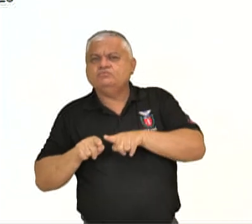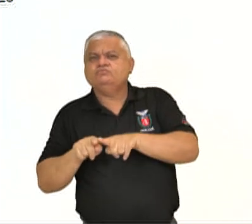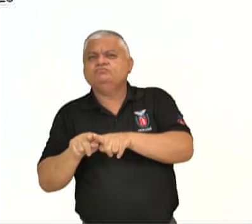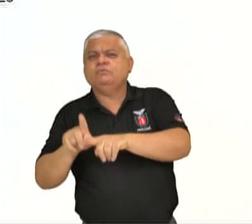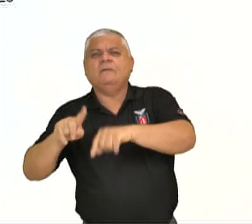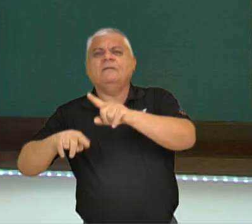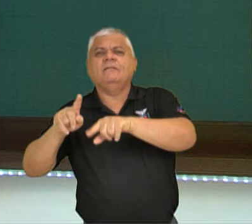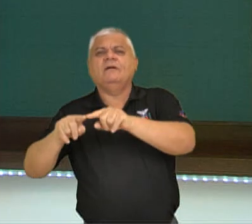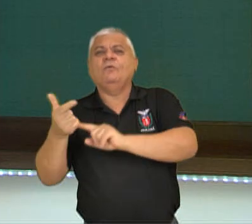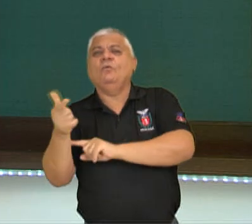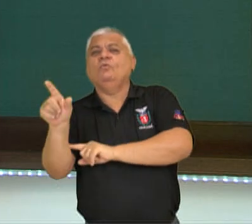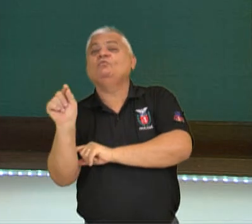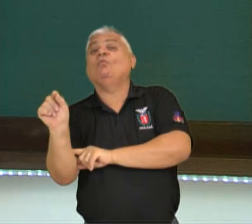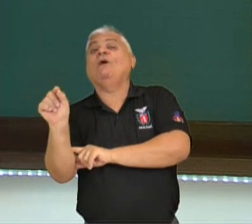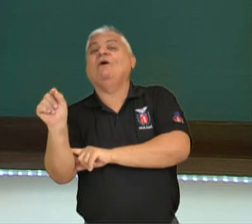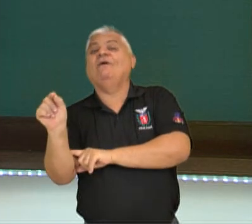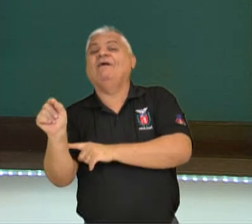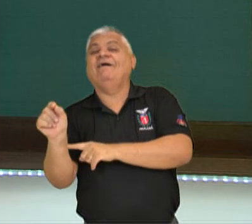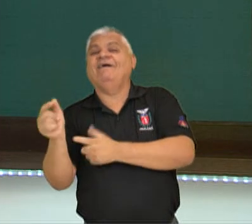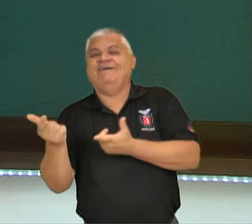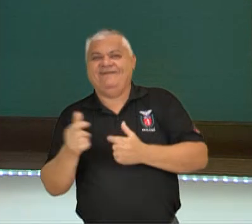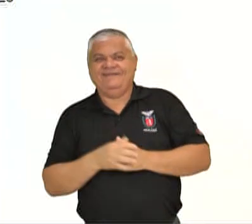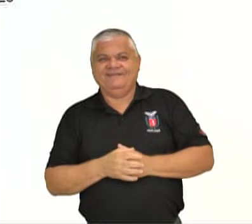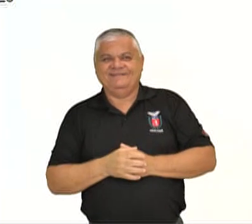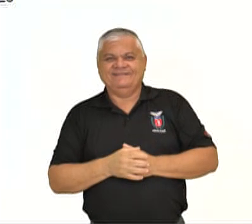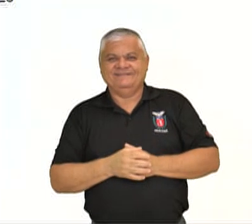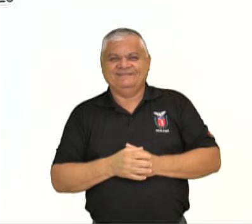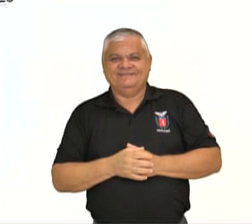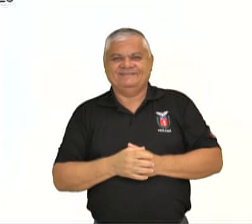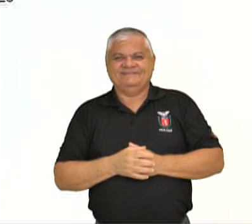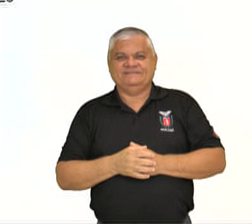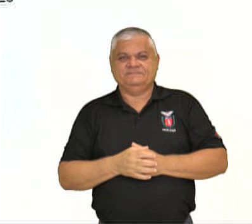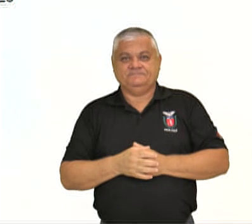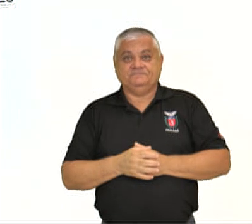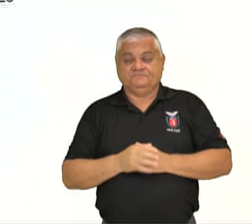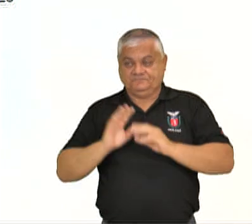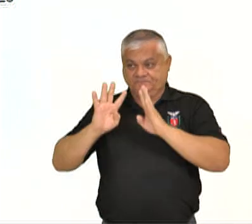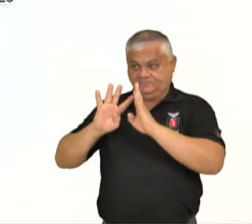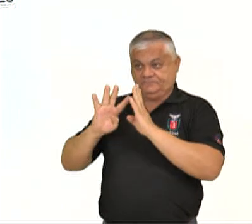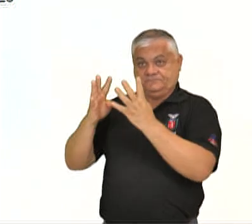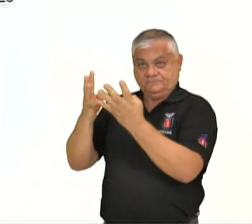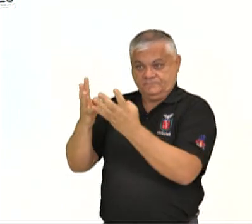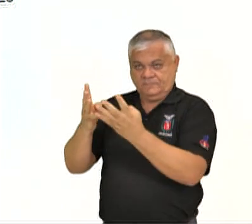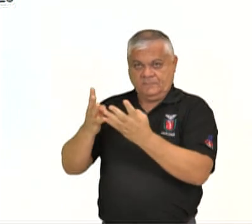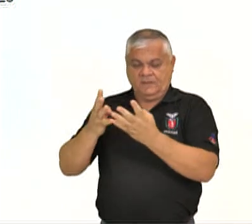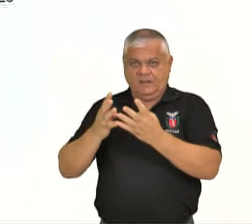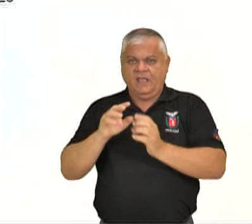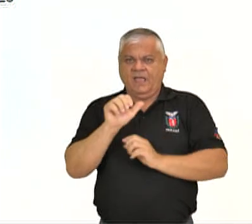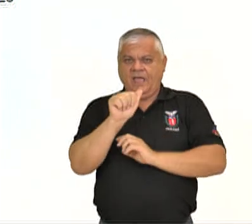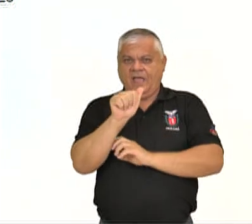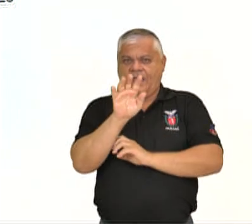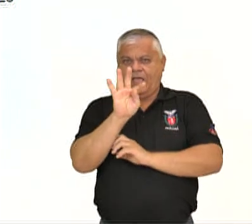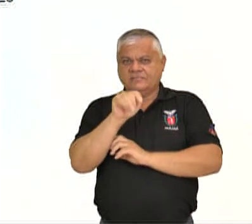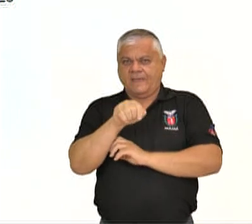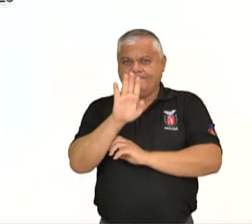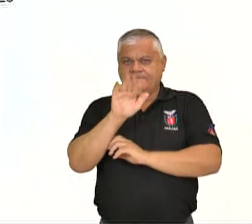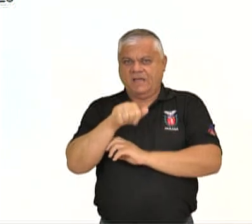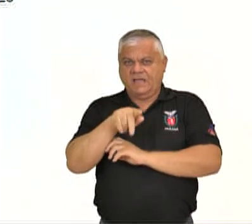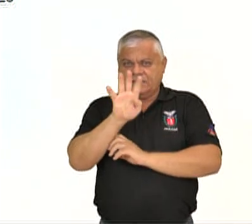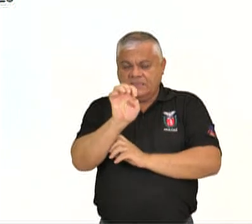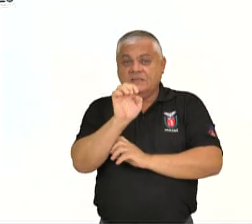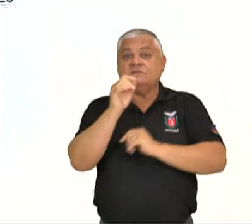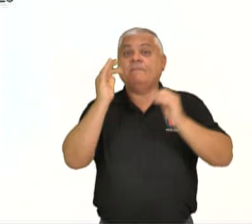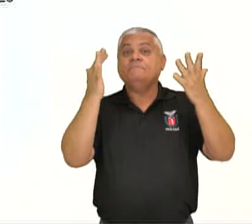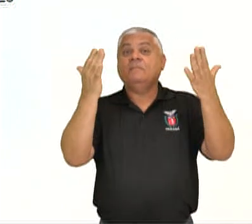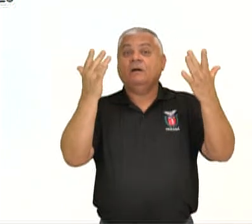que outro instrumento da roda? Então vamos ver só. Na roda de capoeira, o atabaque é tocado só com